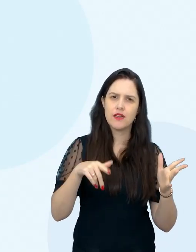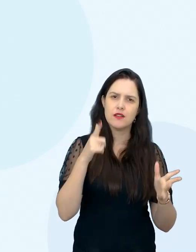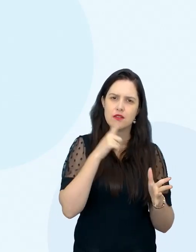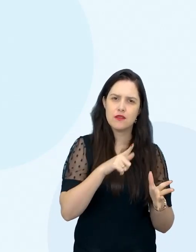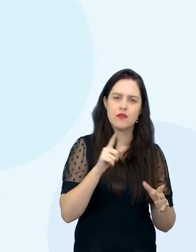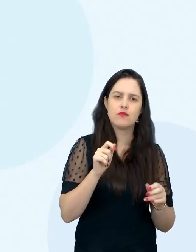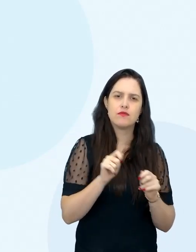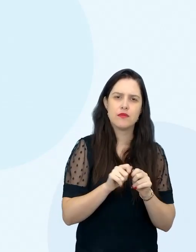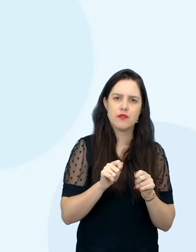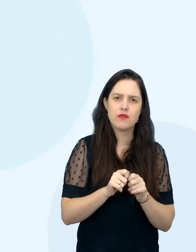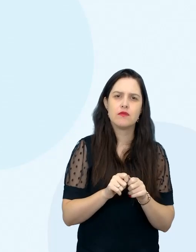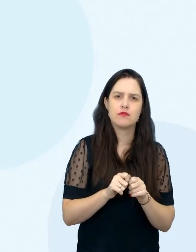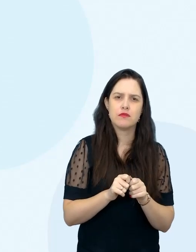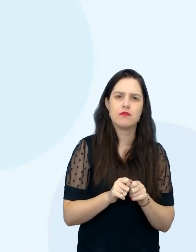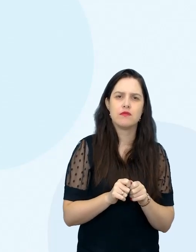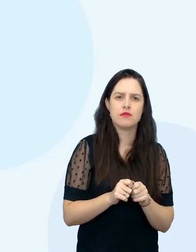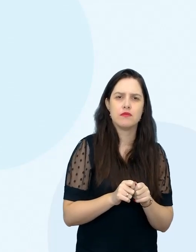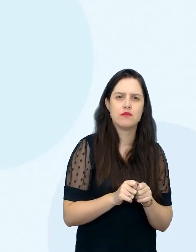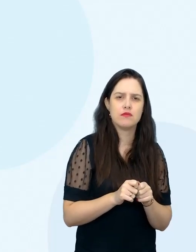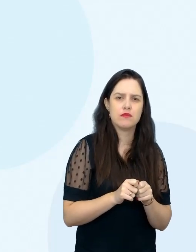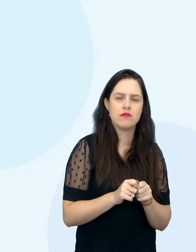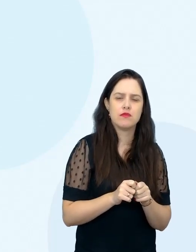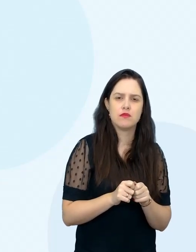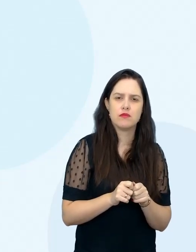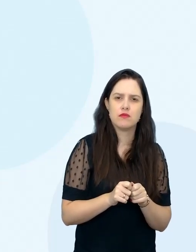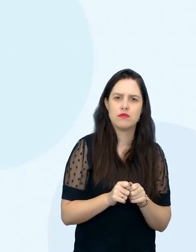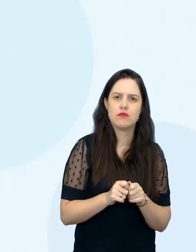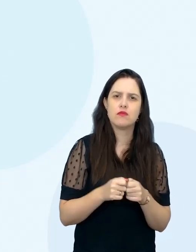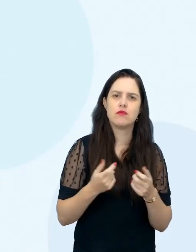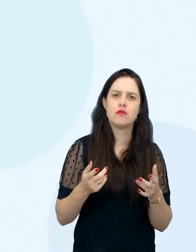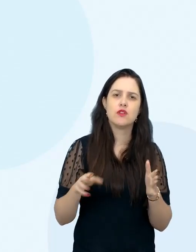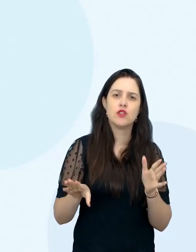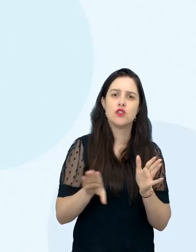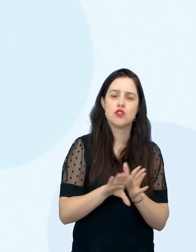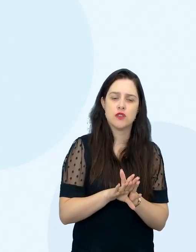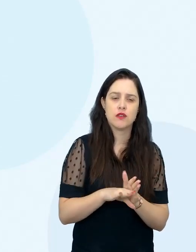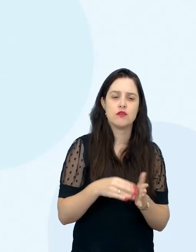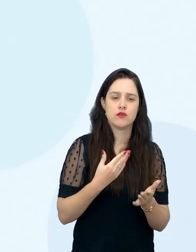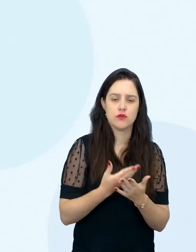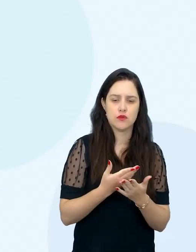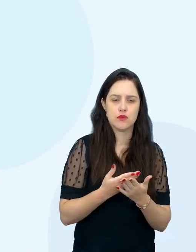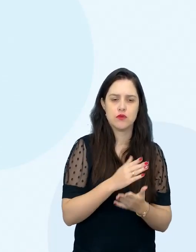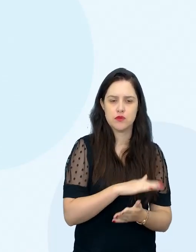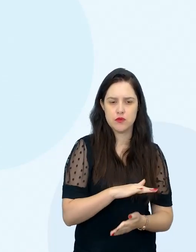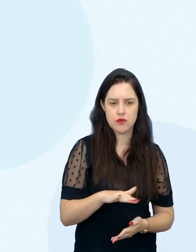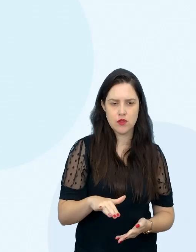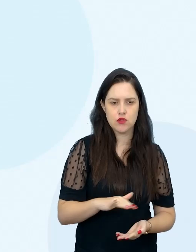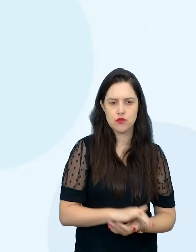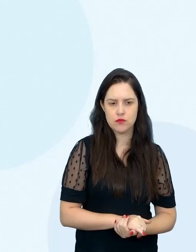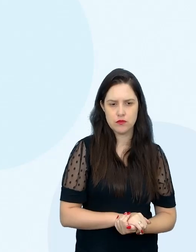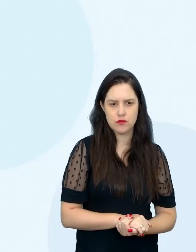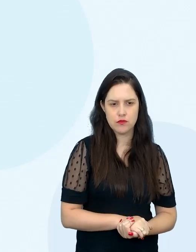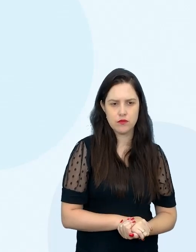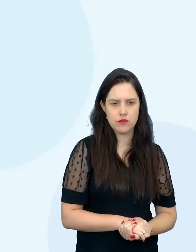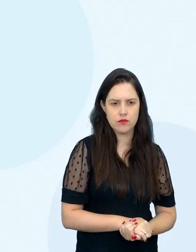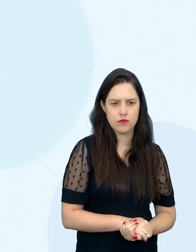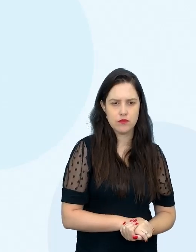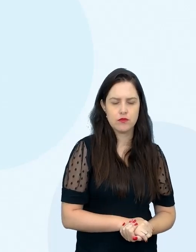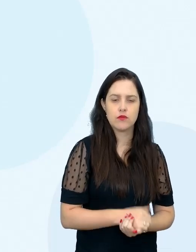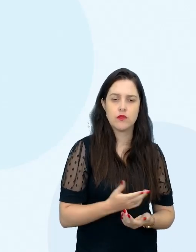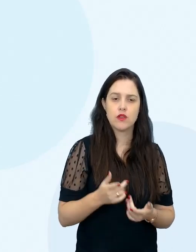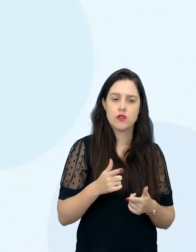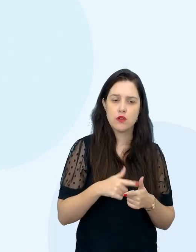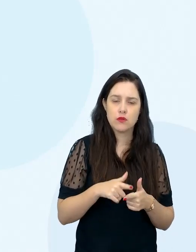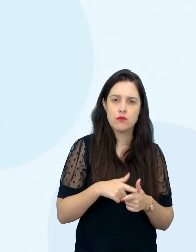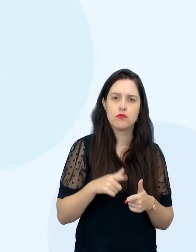vai fazer, vai ser significativo aí para o estudante, tá? Escolhendo algum desses problemas,